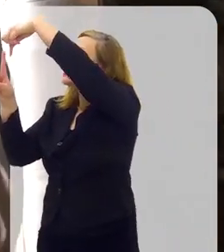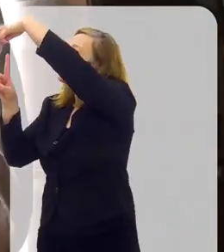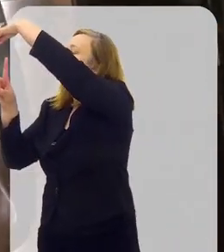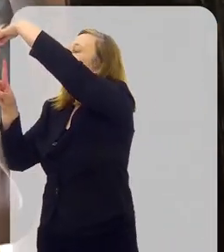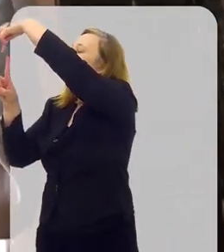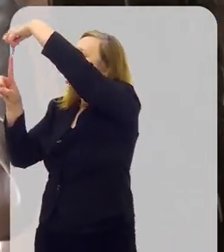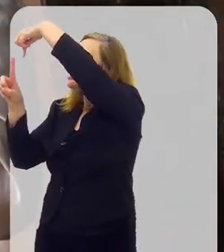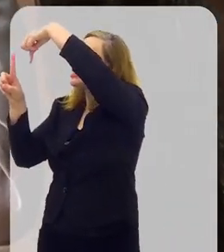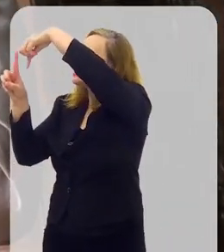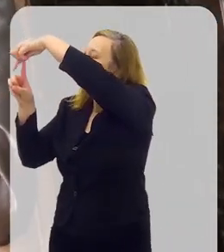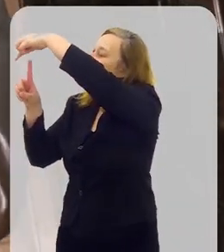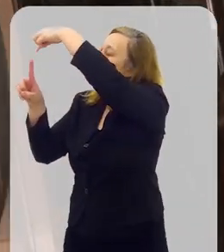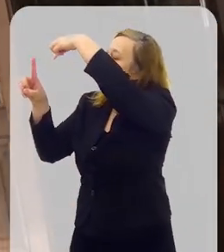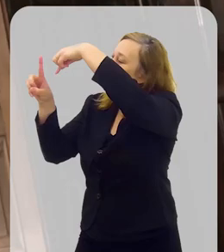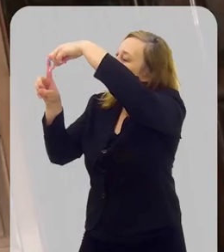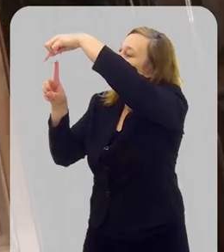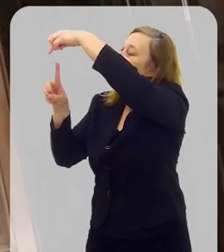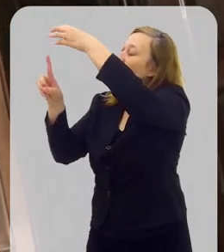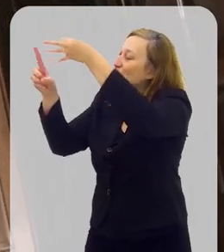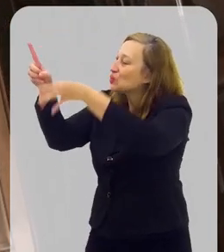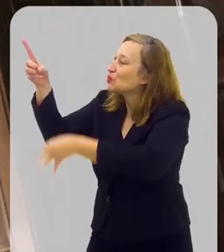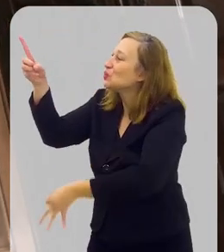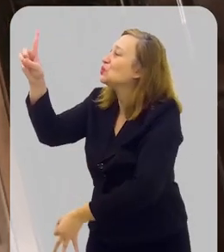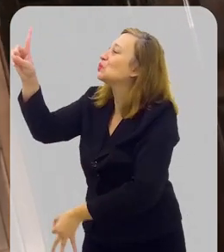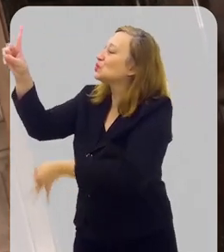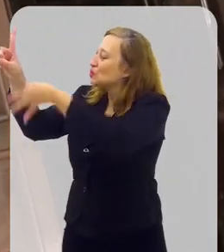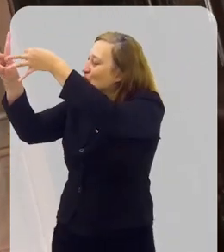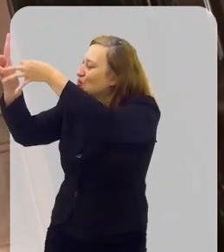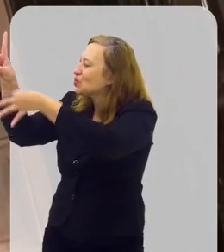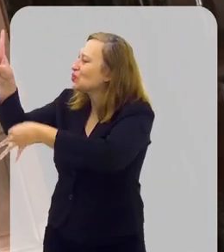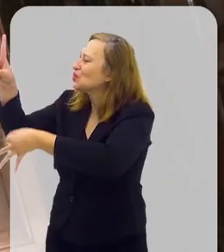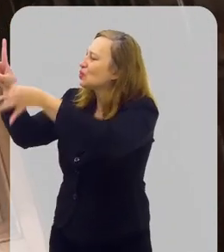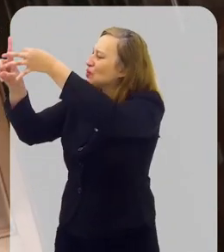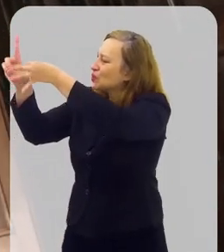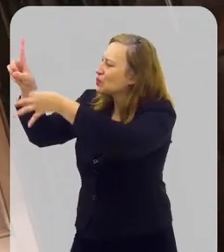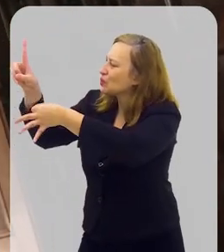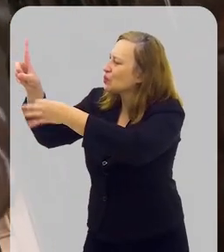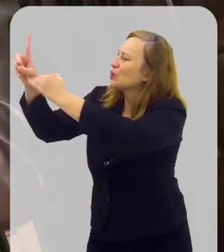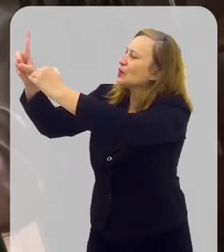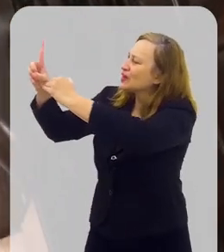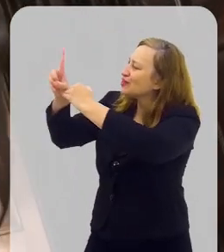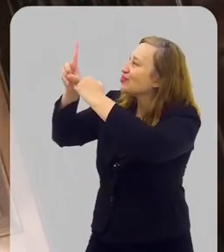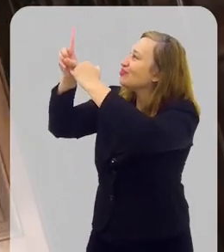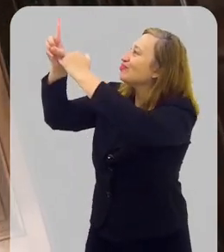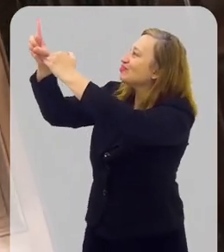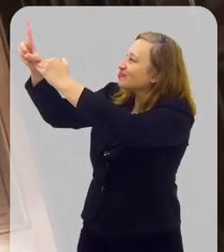santo tu és Justo és